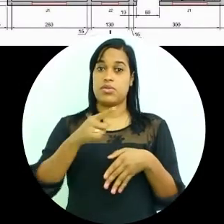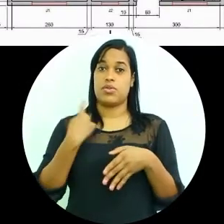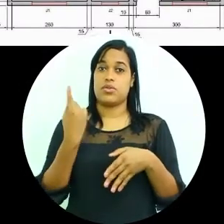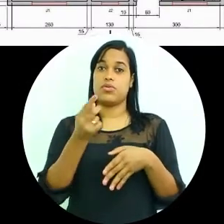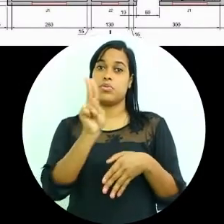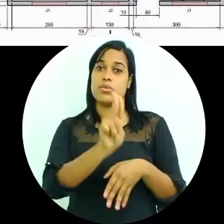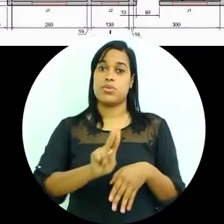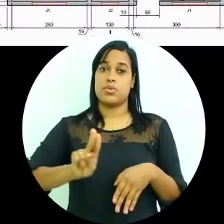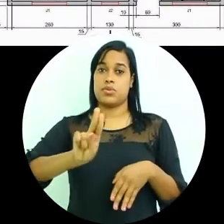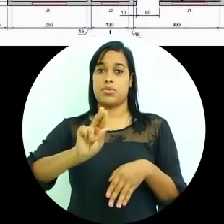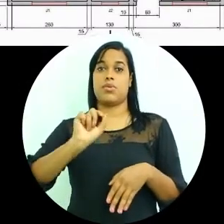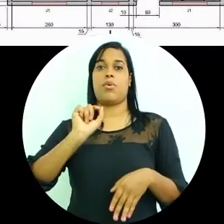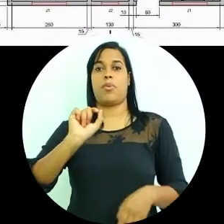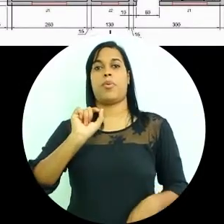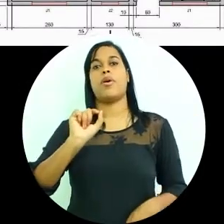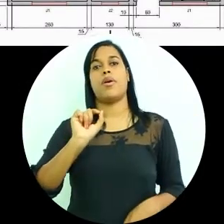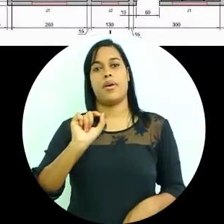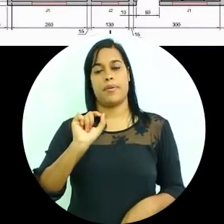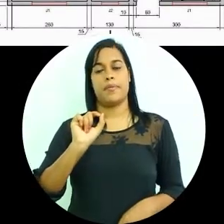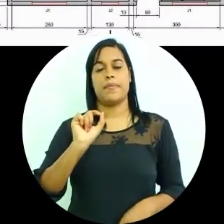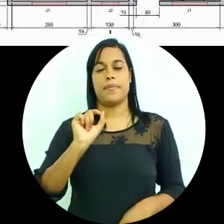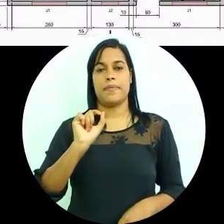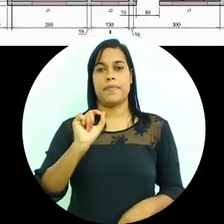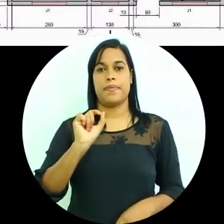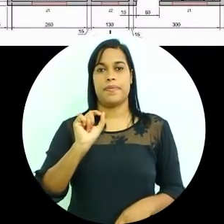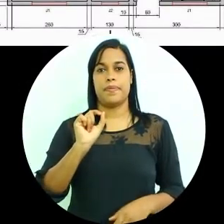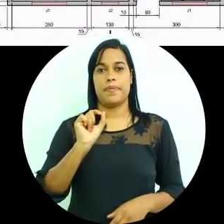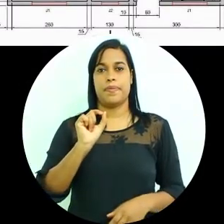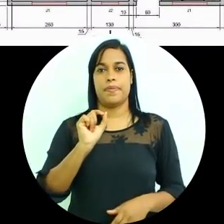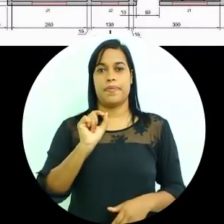Agora nós vamos utilizar